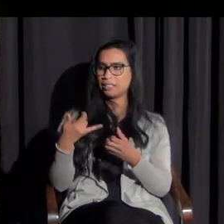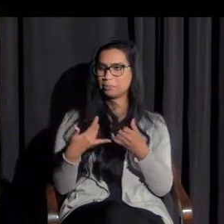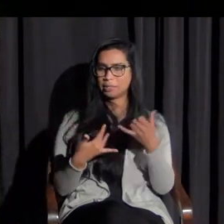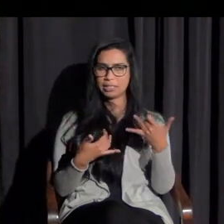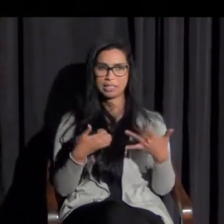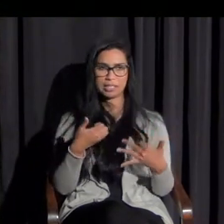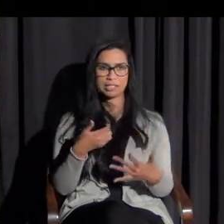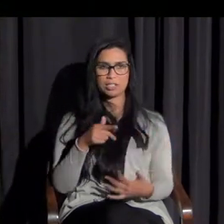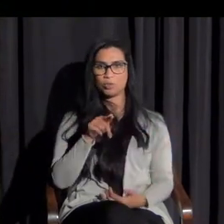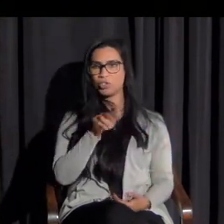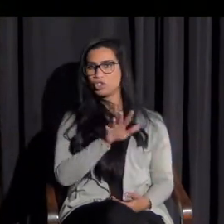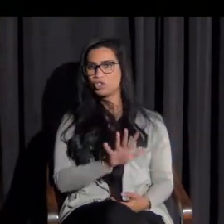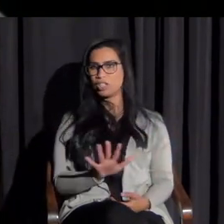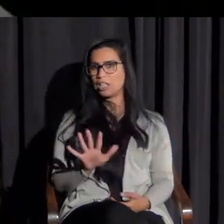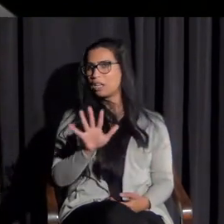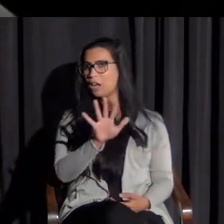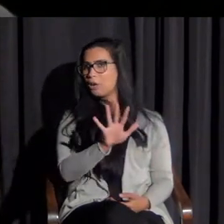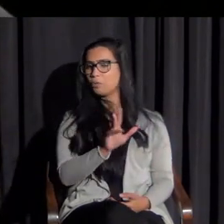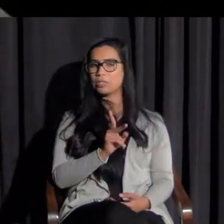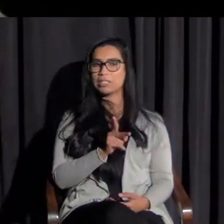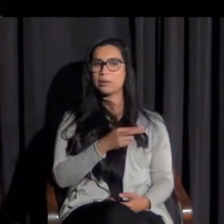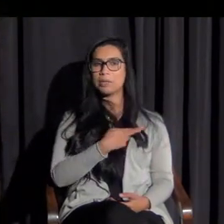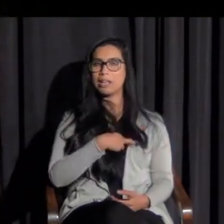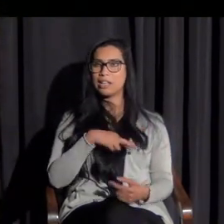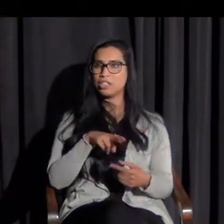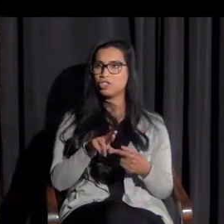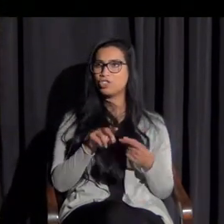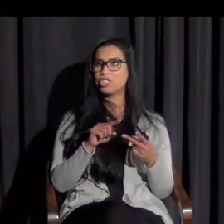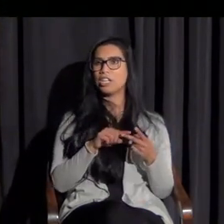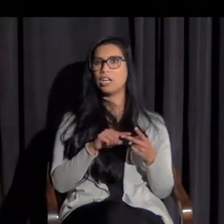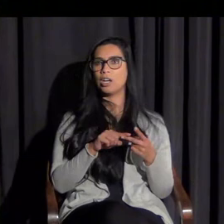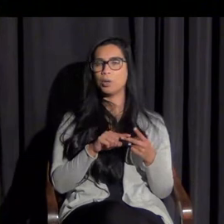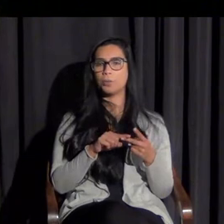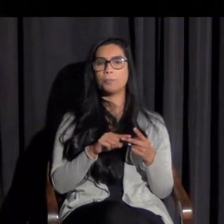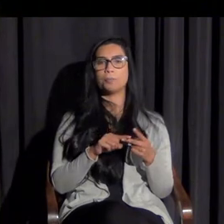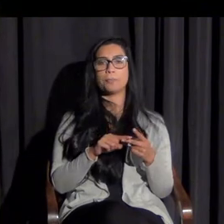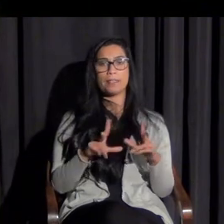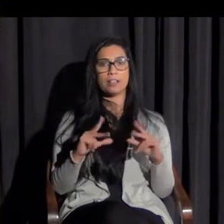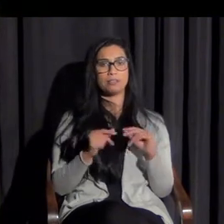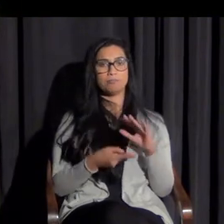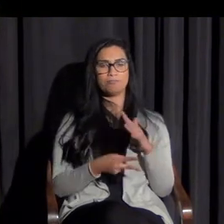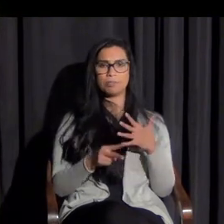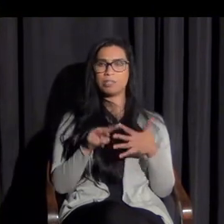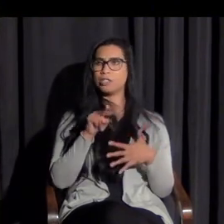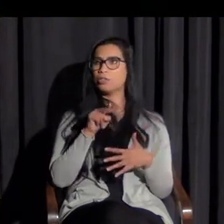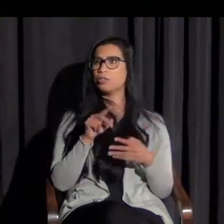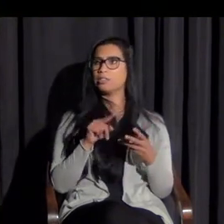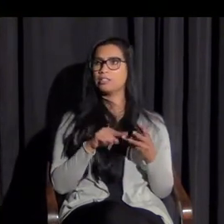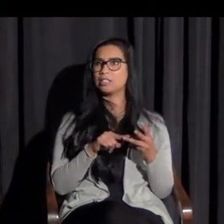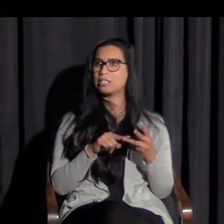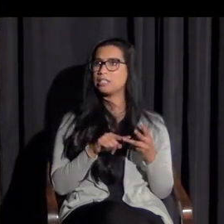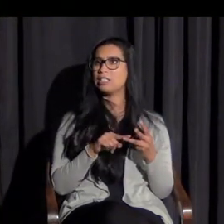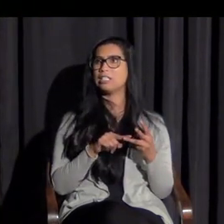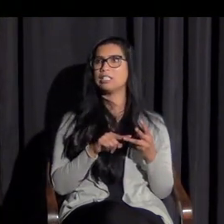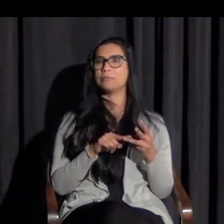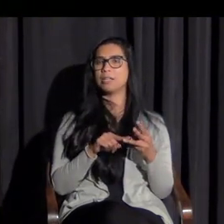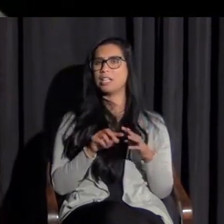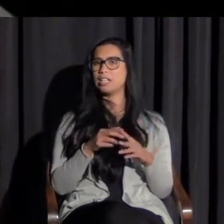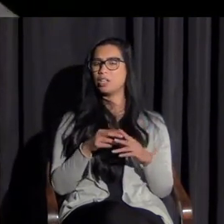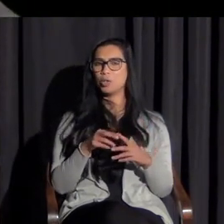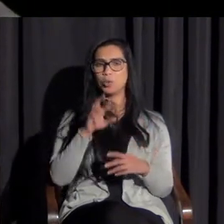geral, estão baseadas na religião, na meritocracia, no sexismo e no racismo,